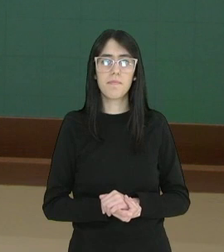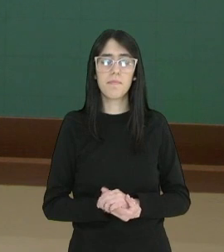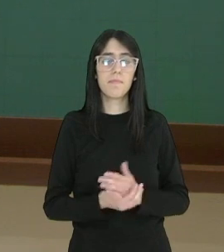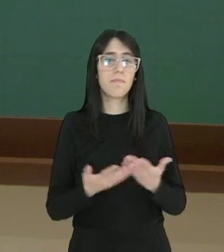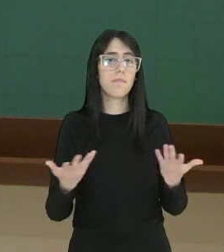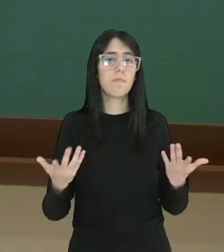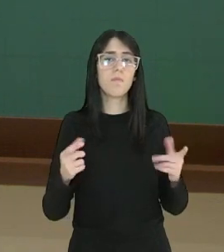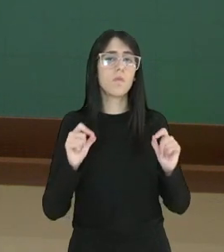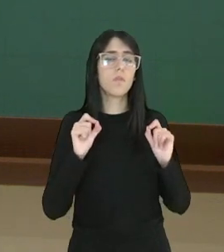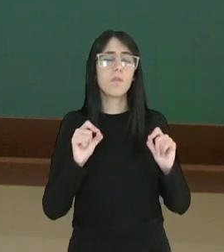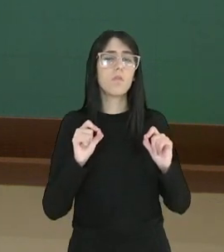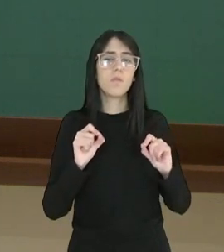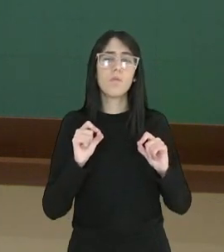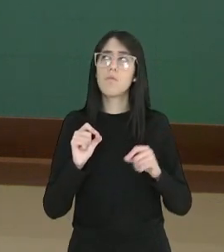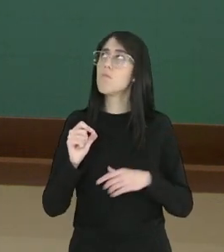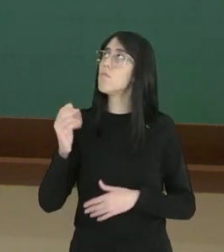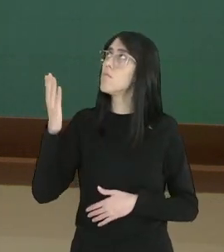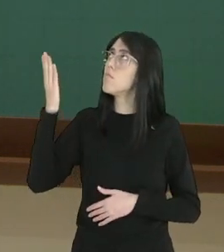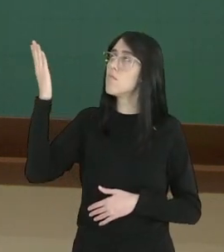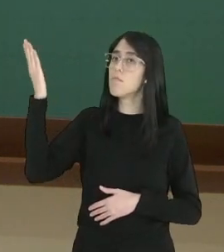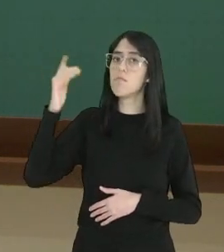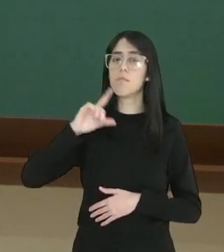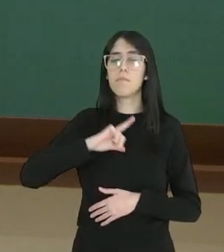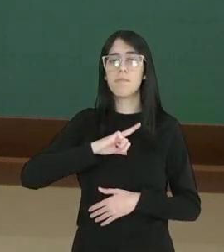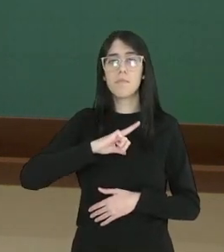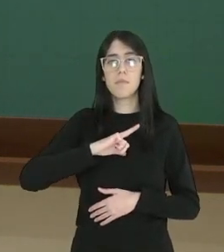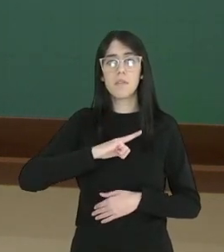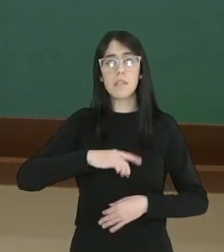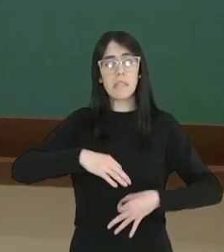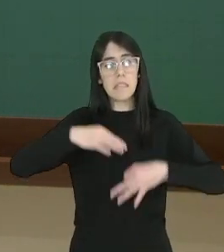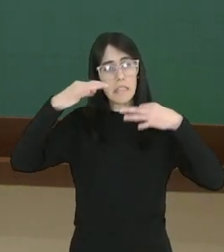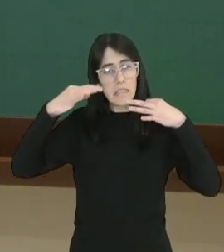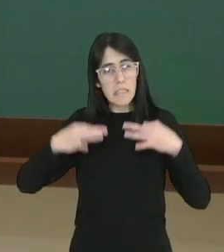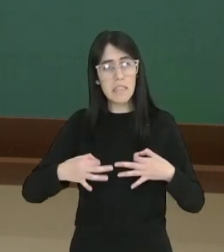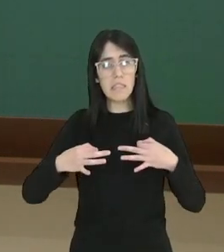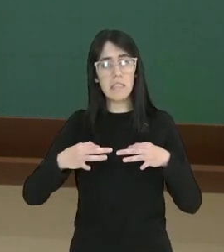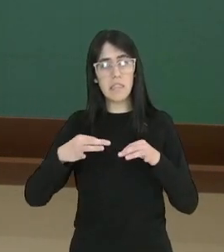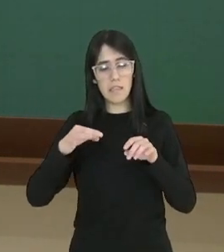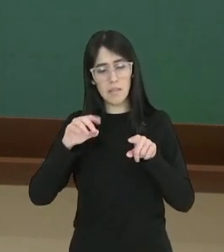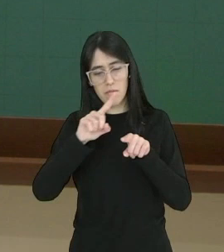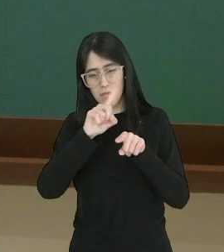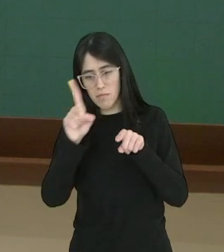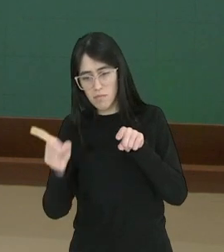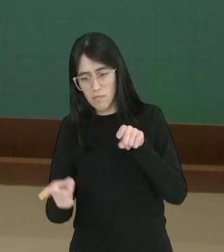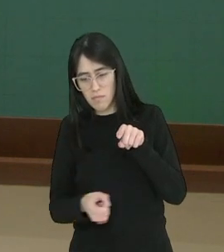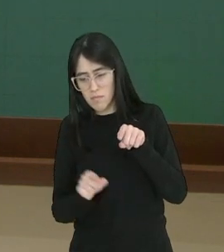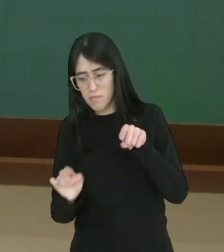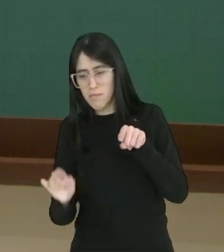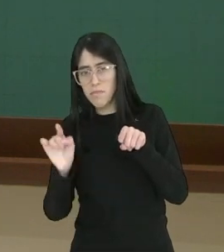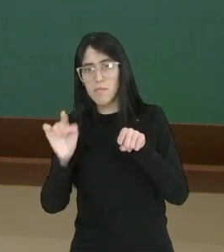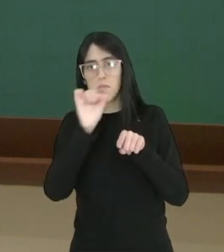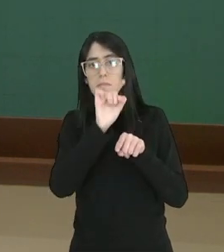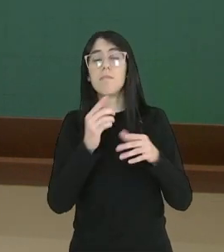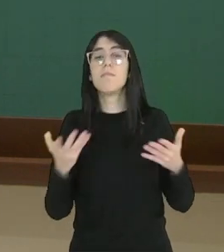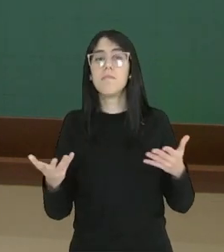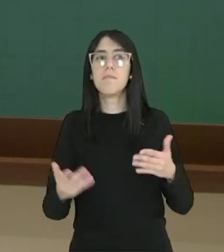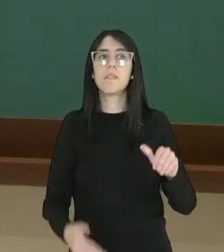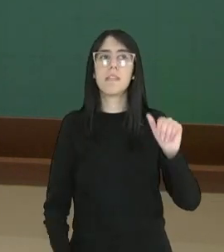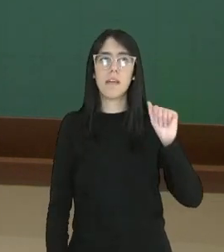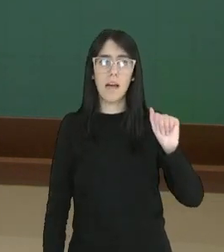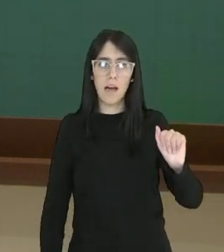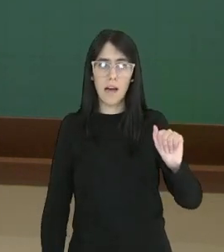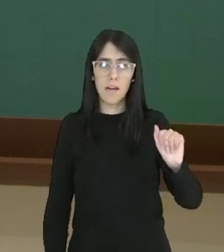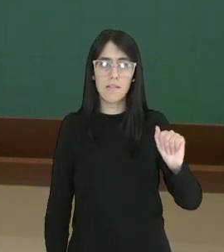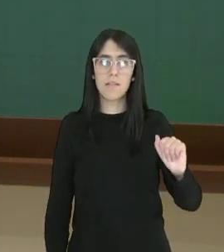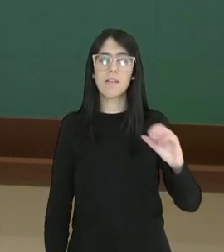são os únicos pontos que estão localizados na borda dessa circunferência? É o ponto A e